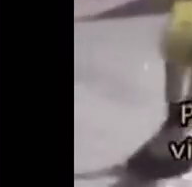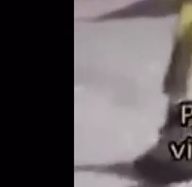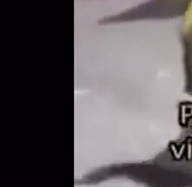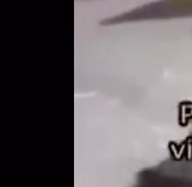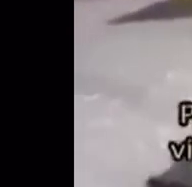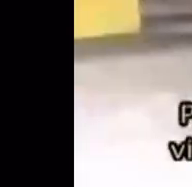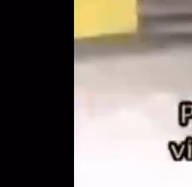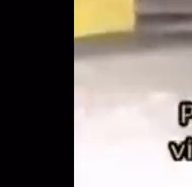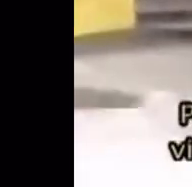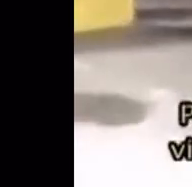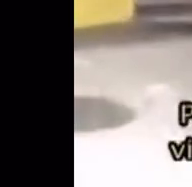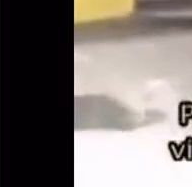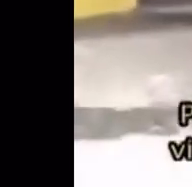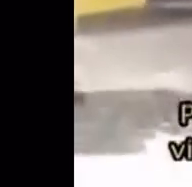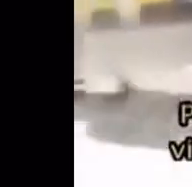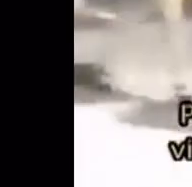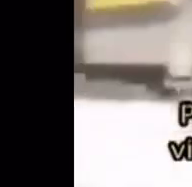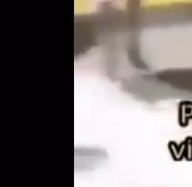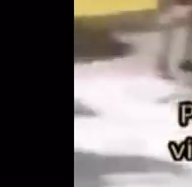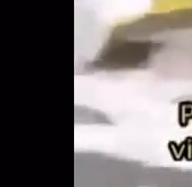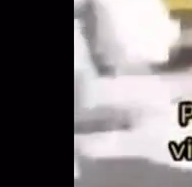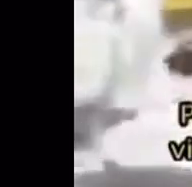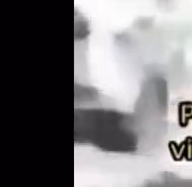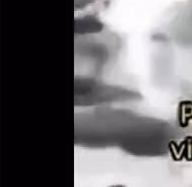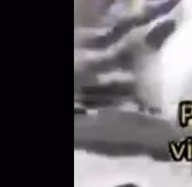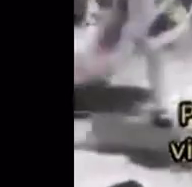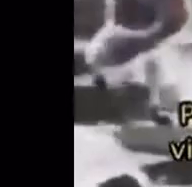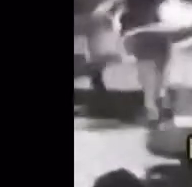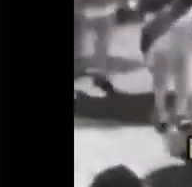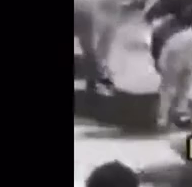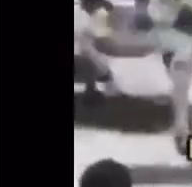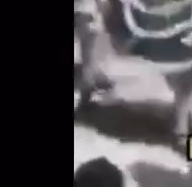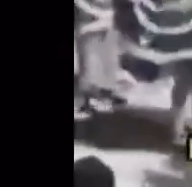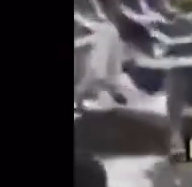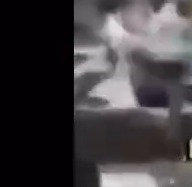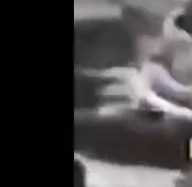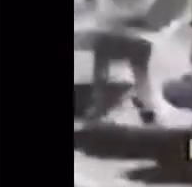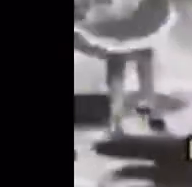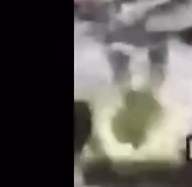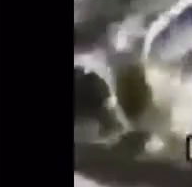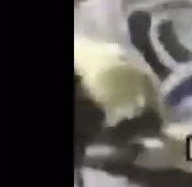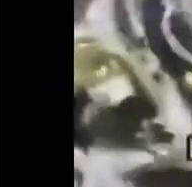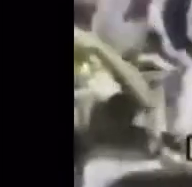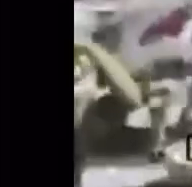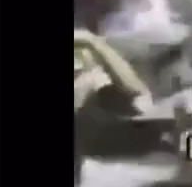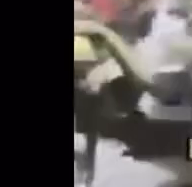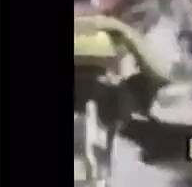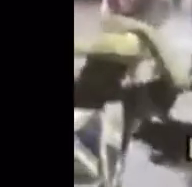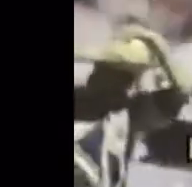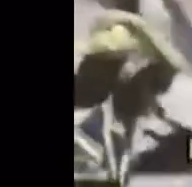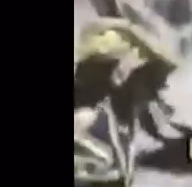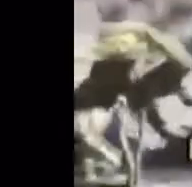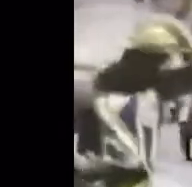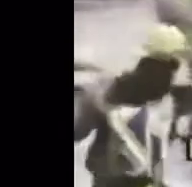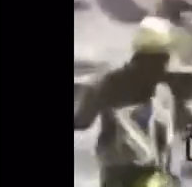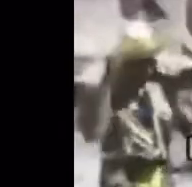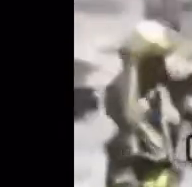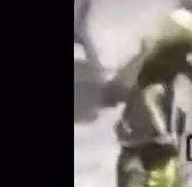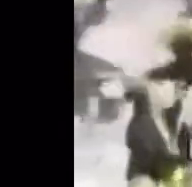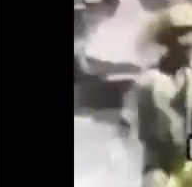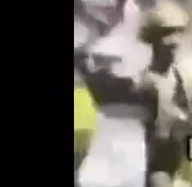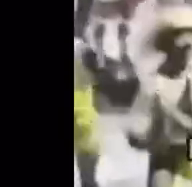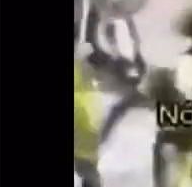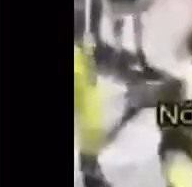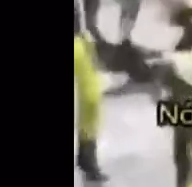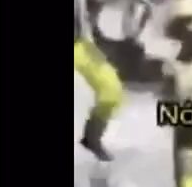Para o turista que não conhece, quer vir pela primeira vez aqui para o São João, qual seria um roteiro, uma dica de um roteiro básico para ele desfrutar